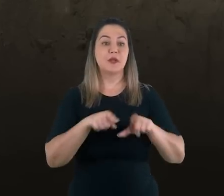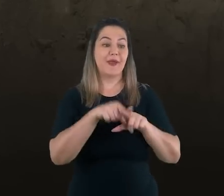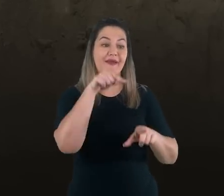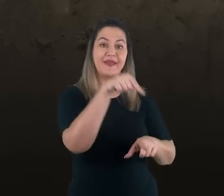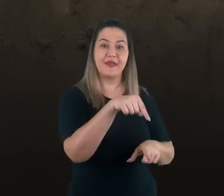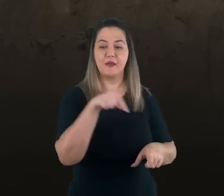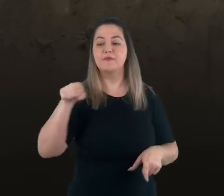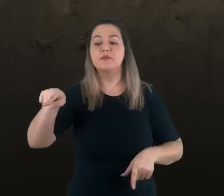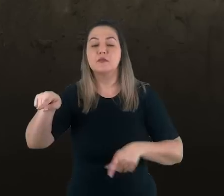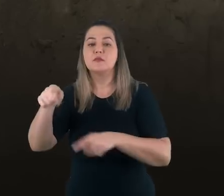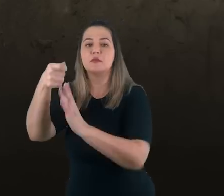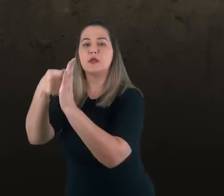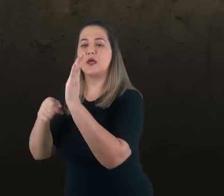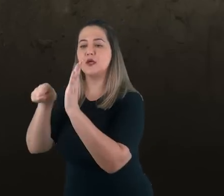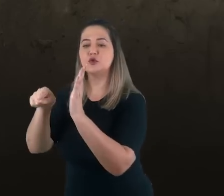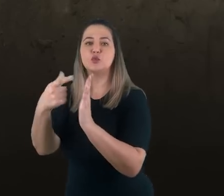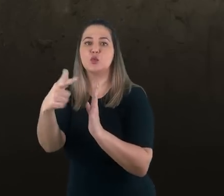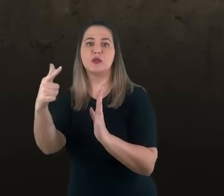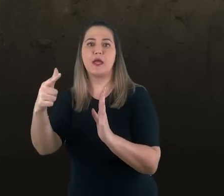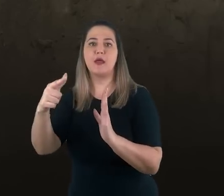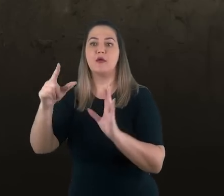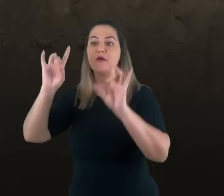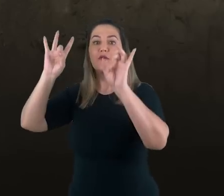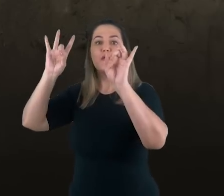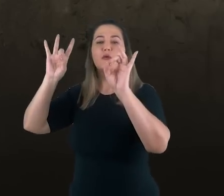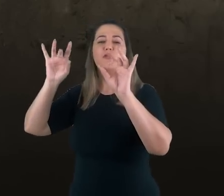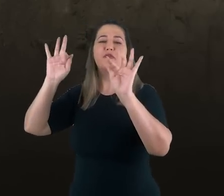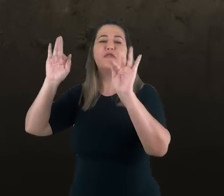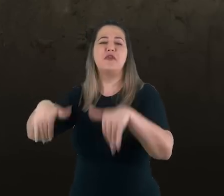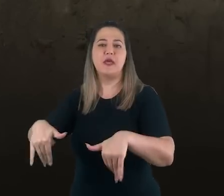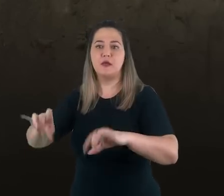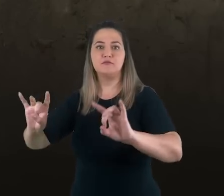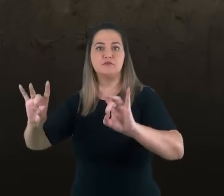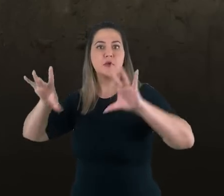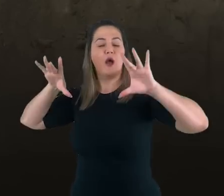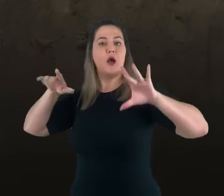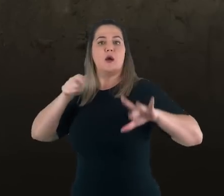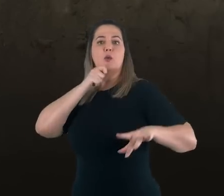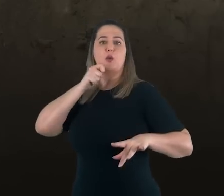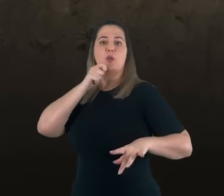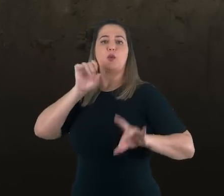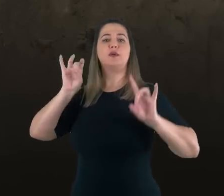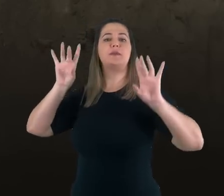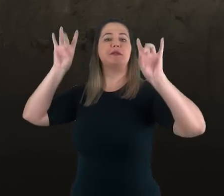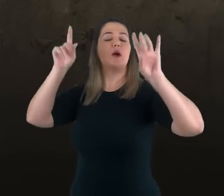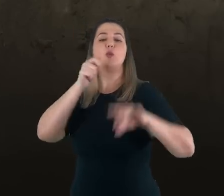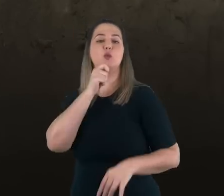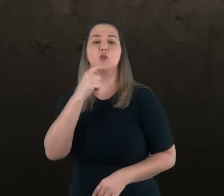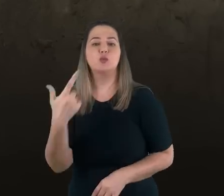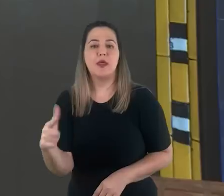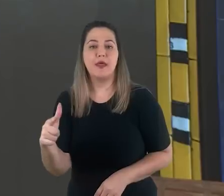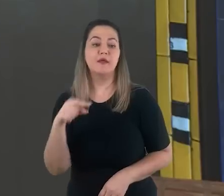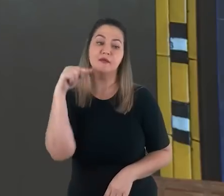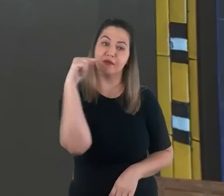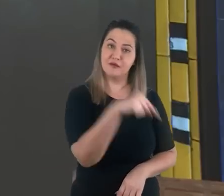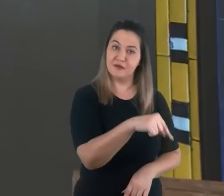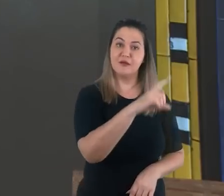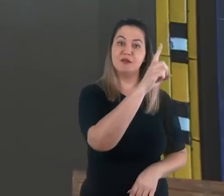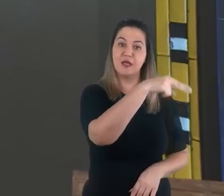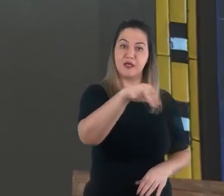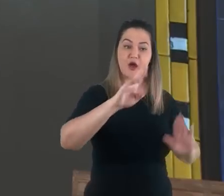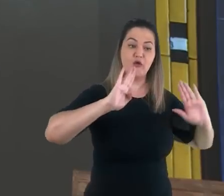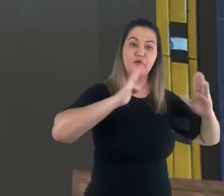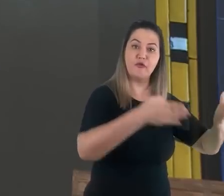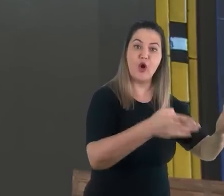existe nos textos babilônicos. Mas um tema dominante em Daniel é justamente a escatologia. Daniel